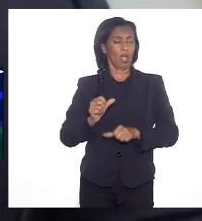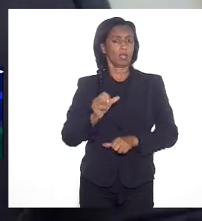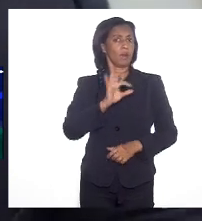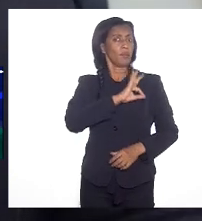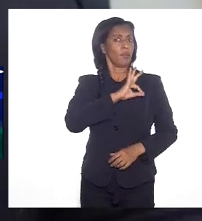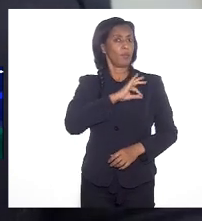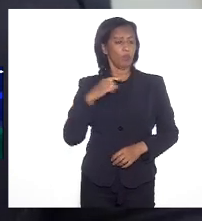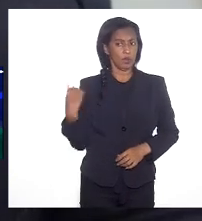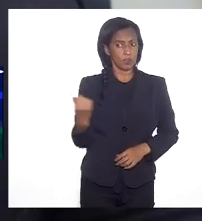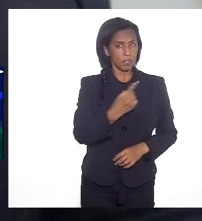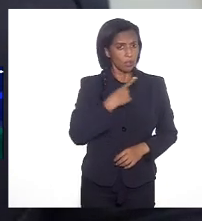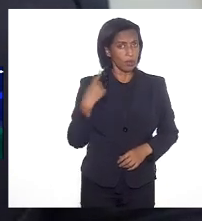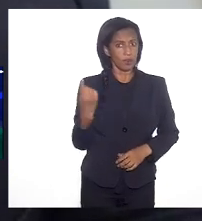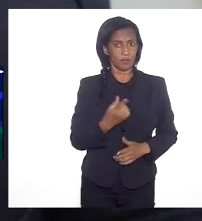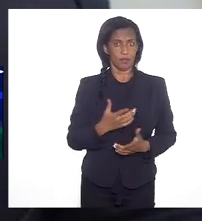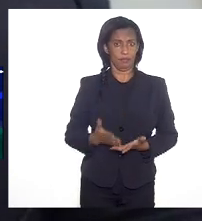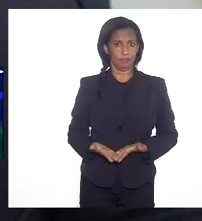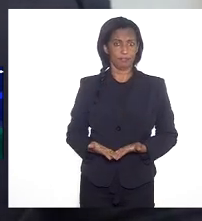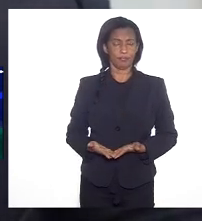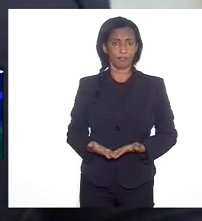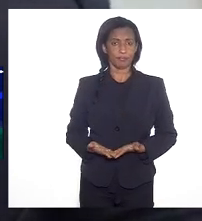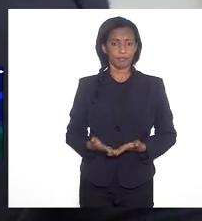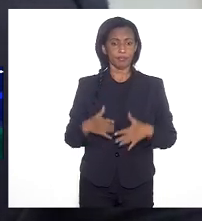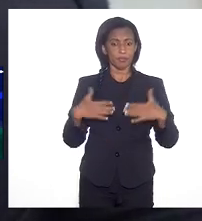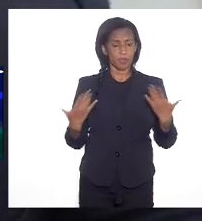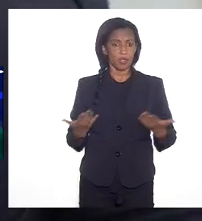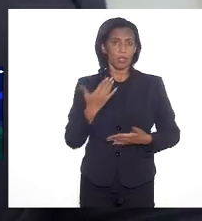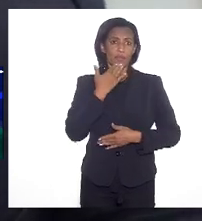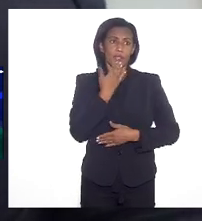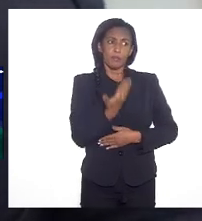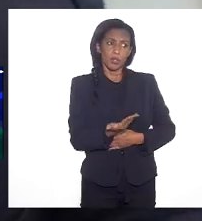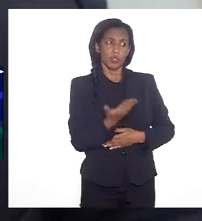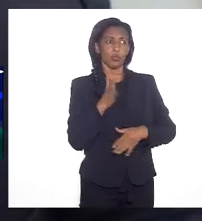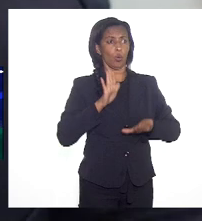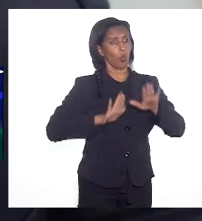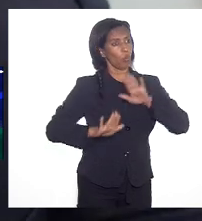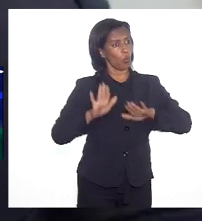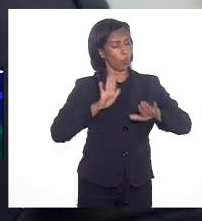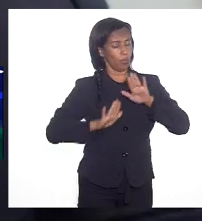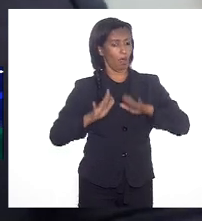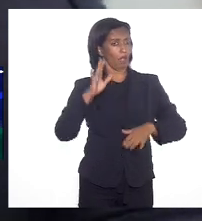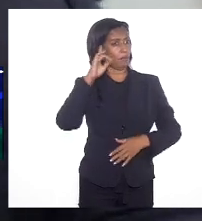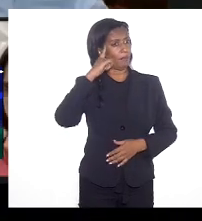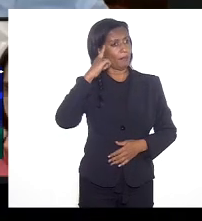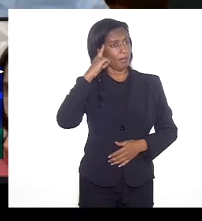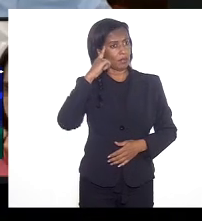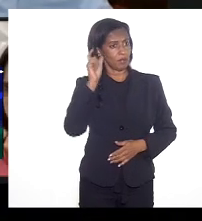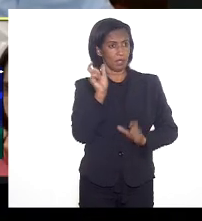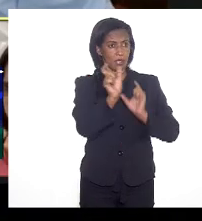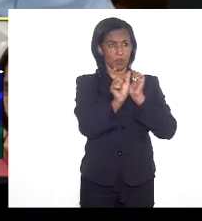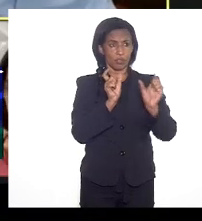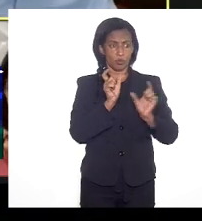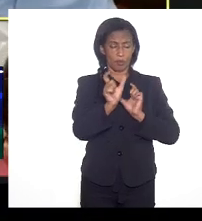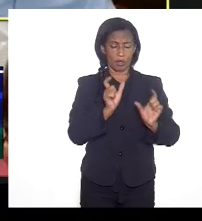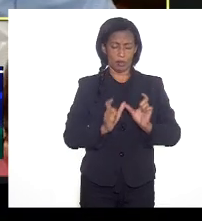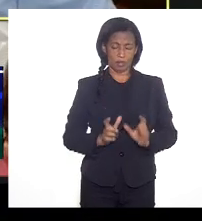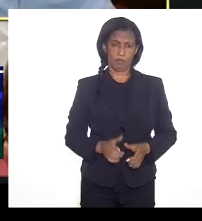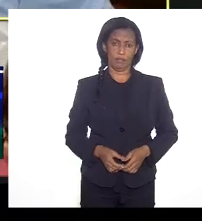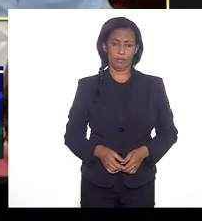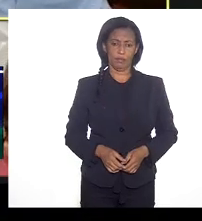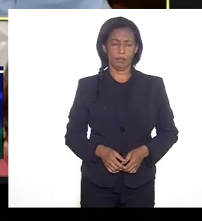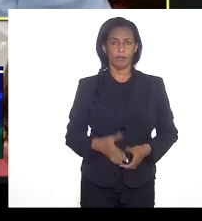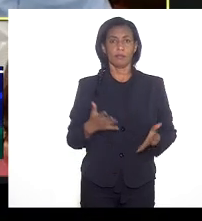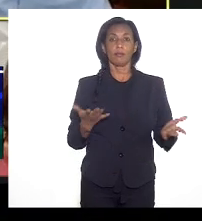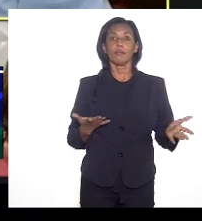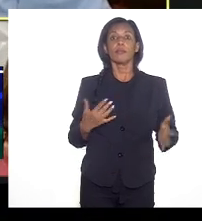Então, é só para fazer esse... Pedindo o Vênia, a Vossa Excelência, mas para fazer esse ponto de inflexão. É, na verdade, o deputado